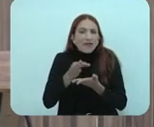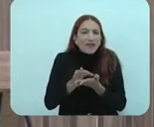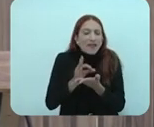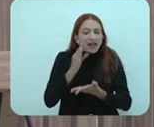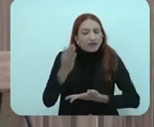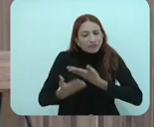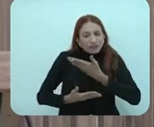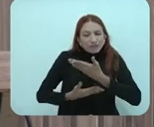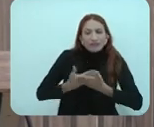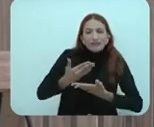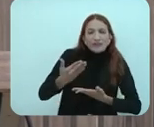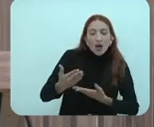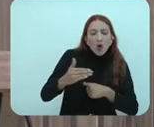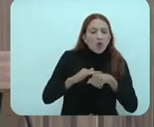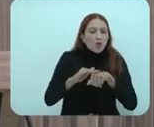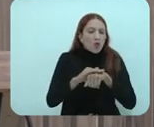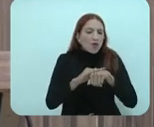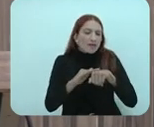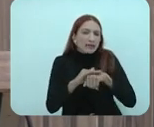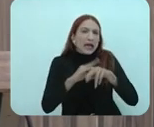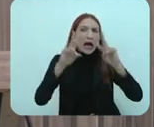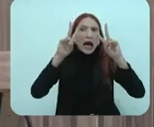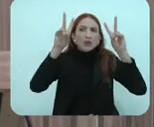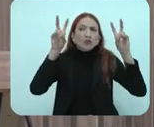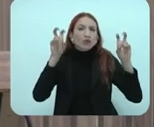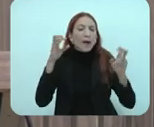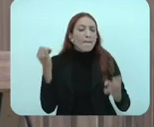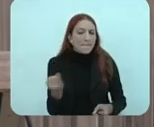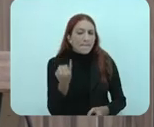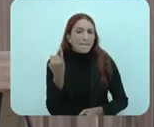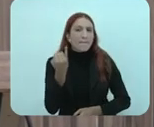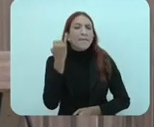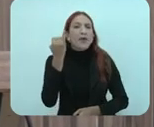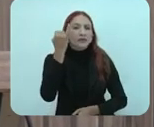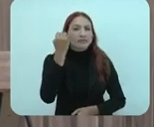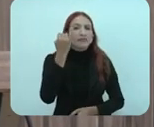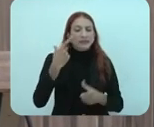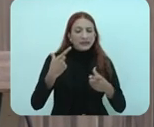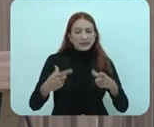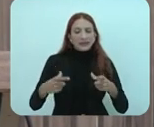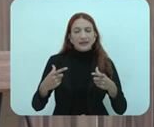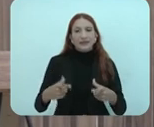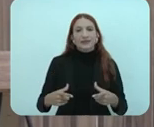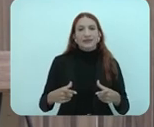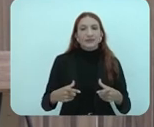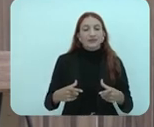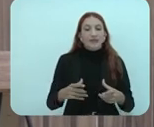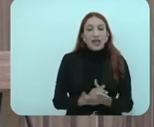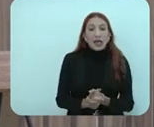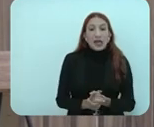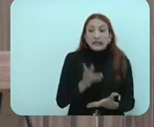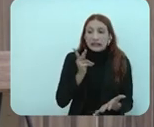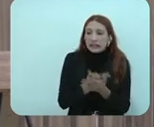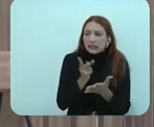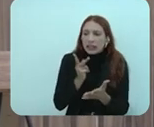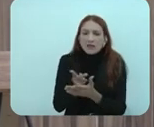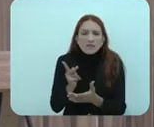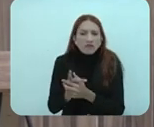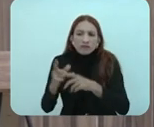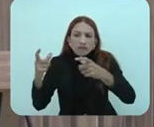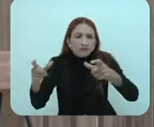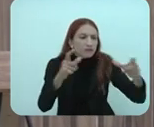café, tratamos de assuntos importantes para a nossa cidade. E todos os dias nós estamos nos quatro cantos da